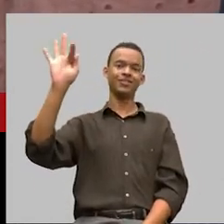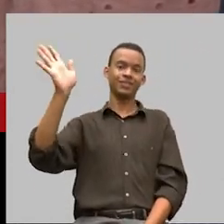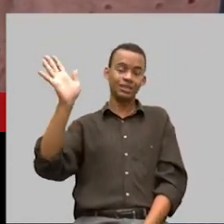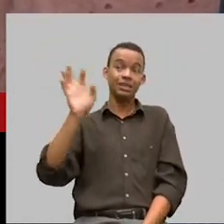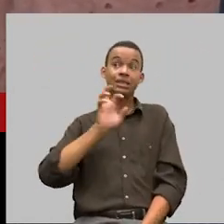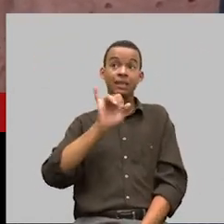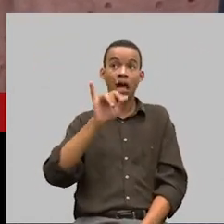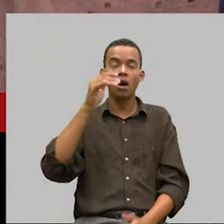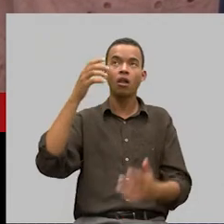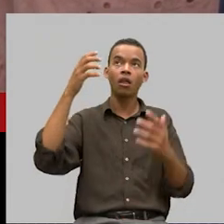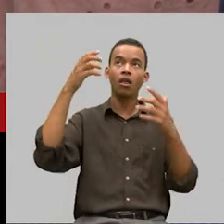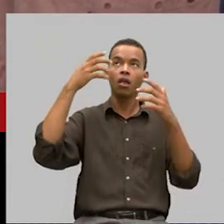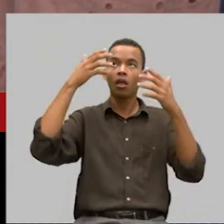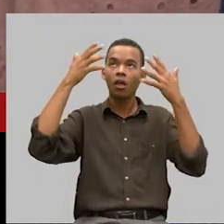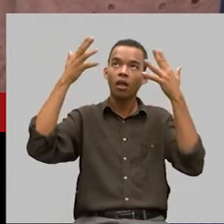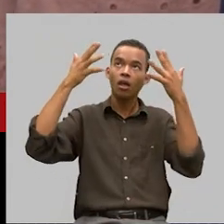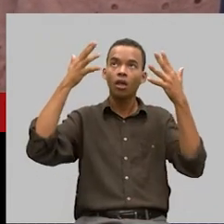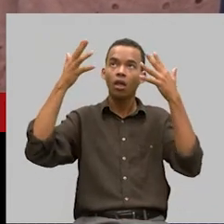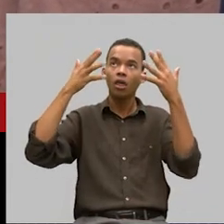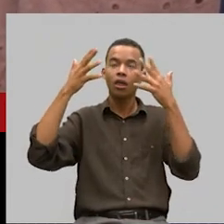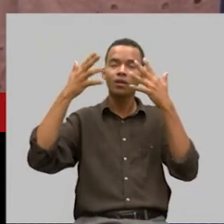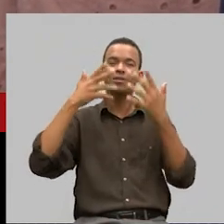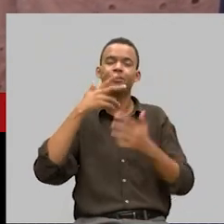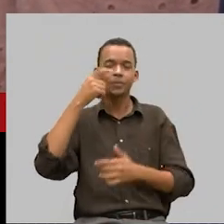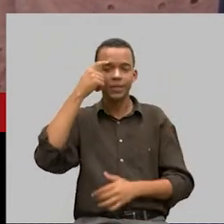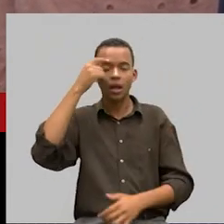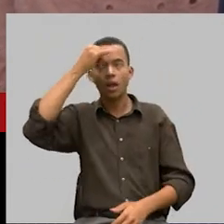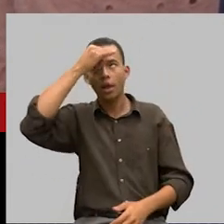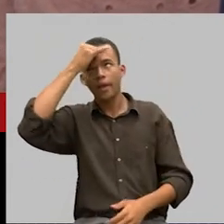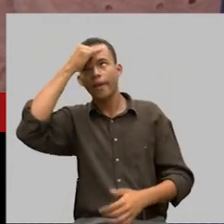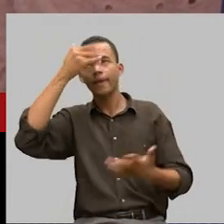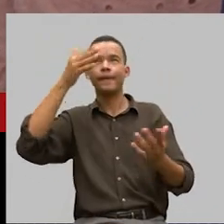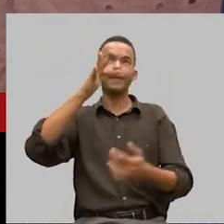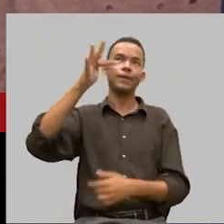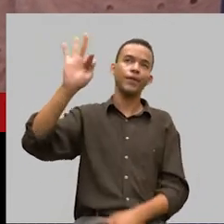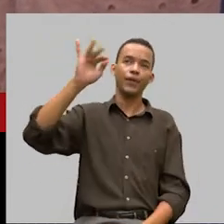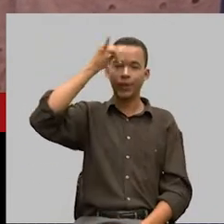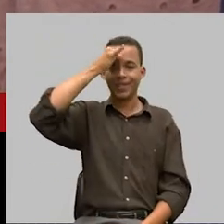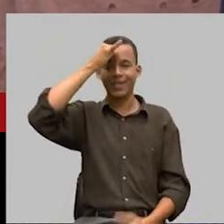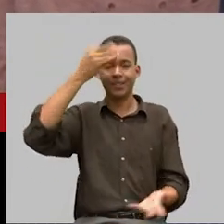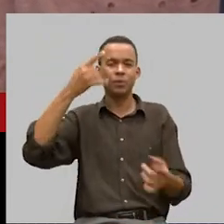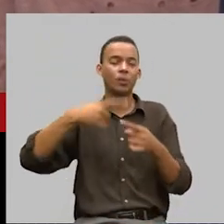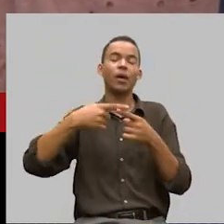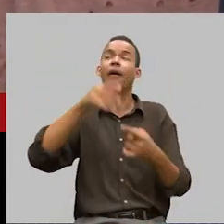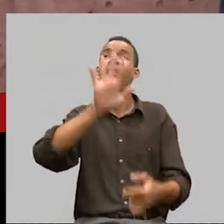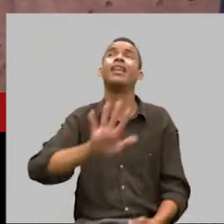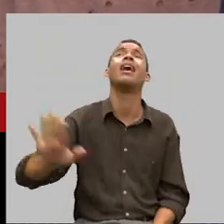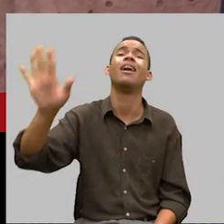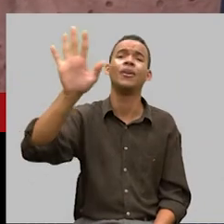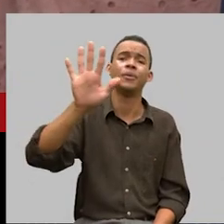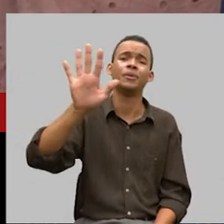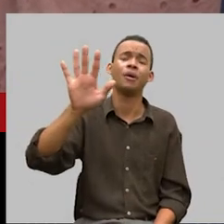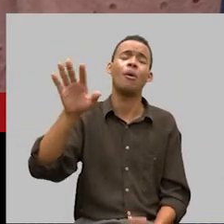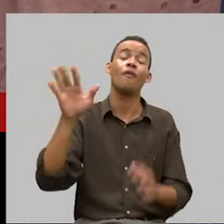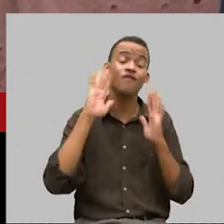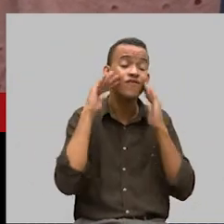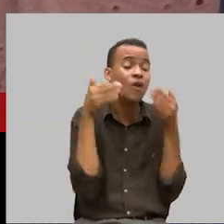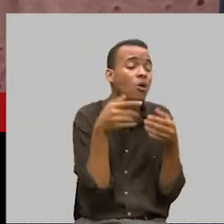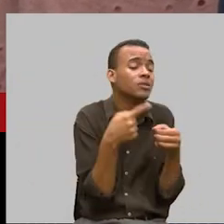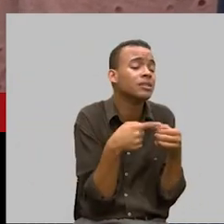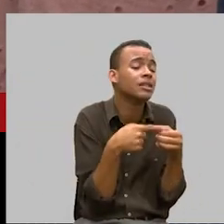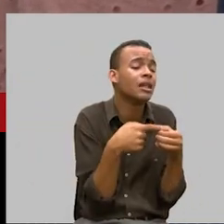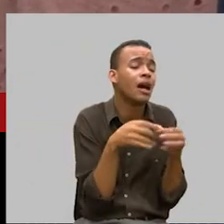lógica a gente vai continuar achando que é bobagem participar da discussão do Plano Nacional que o importante é participar só quando for do